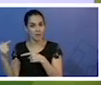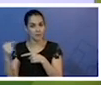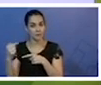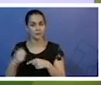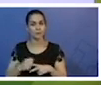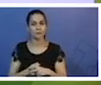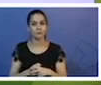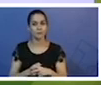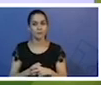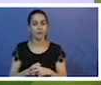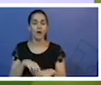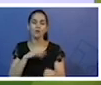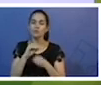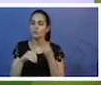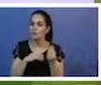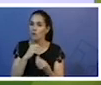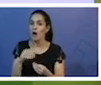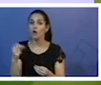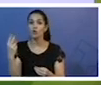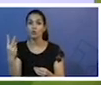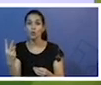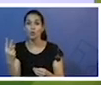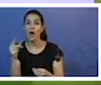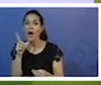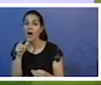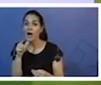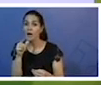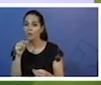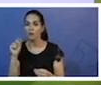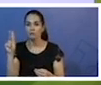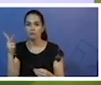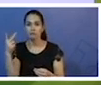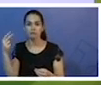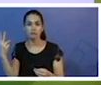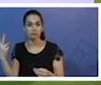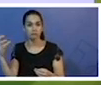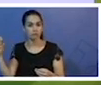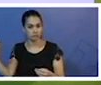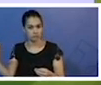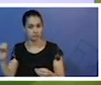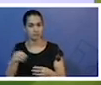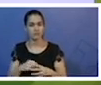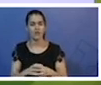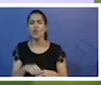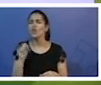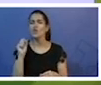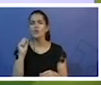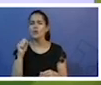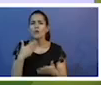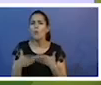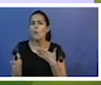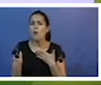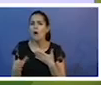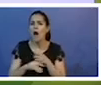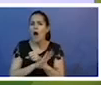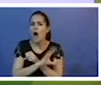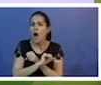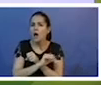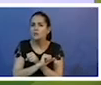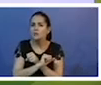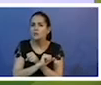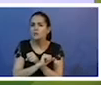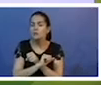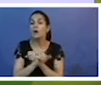vão formar 2 moléculas de água. O que sobrou do ácido? O NO3, lembrando que ele